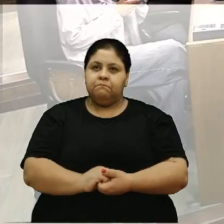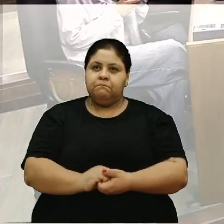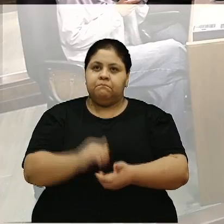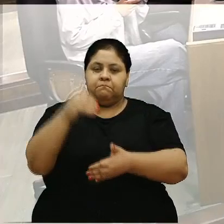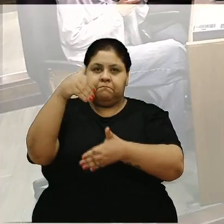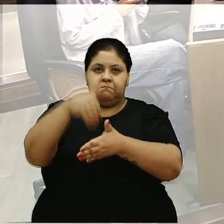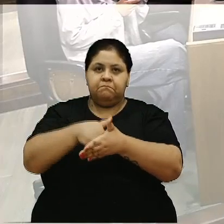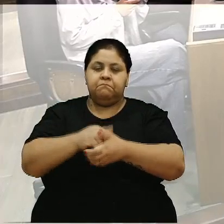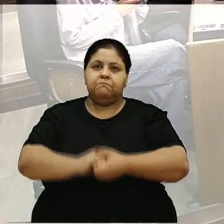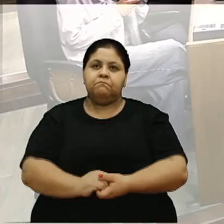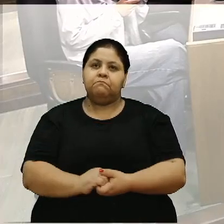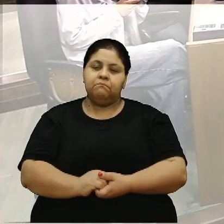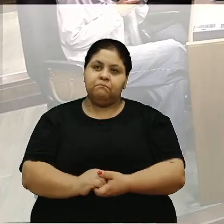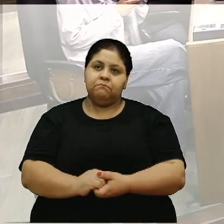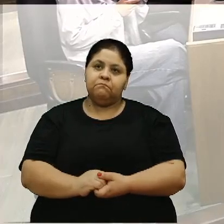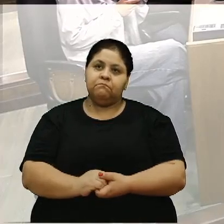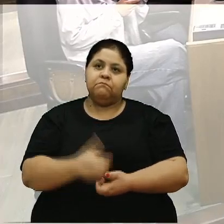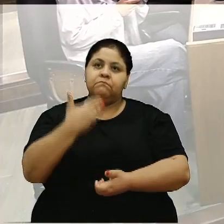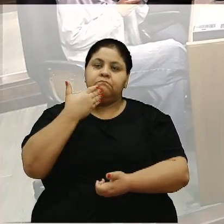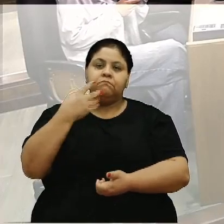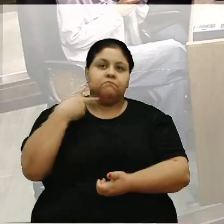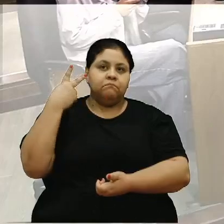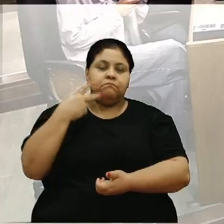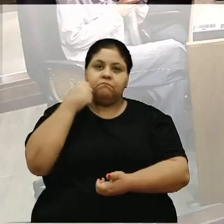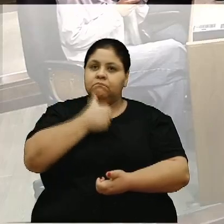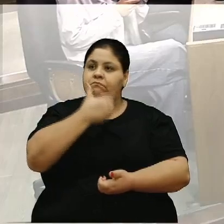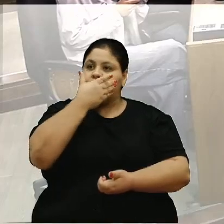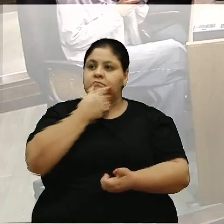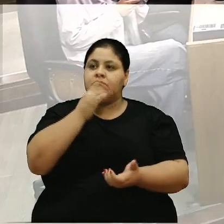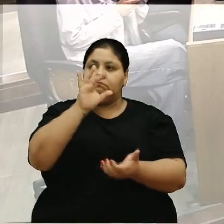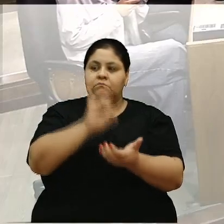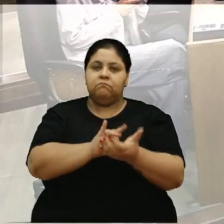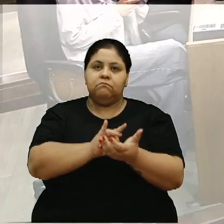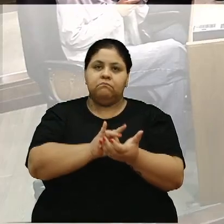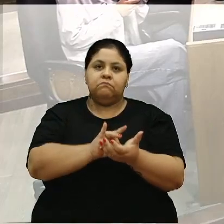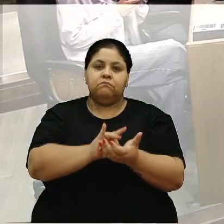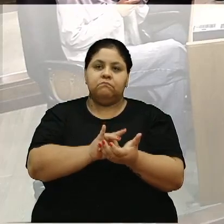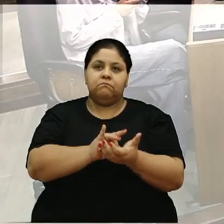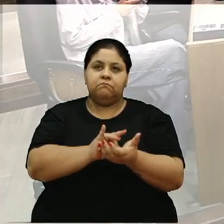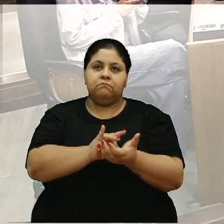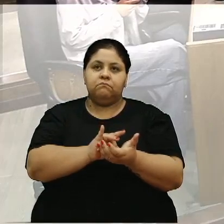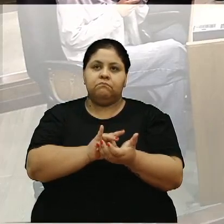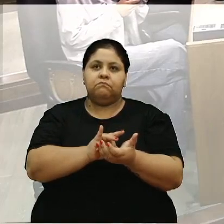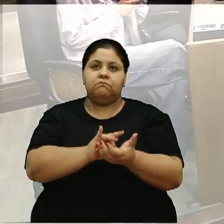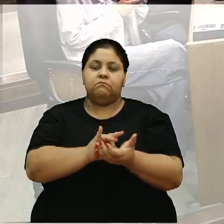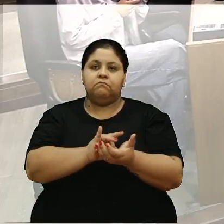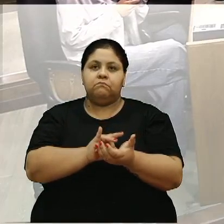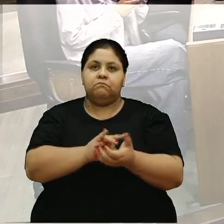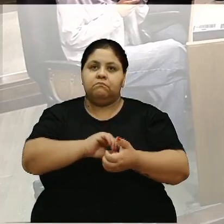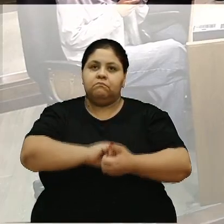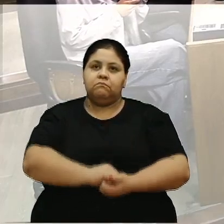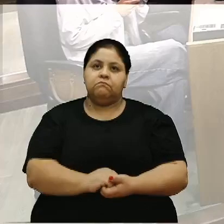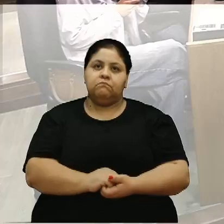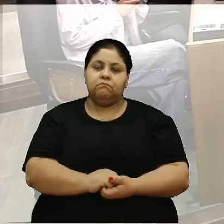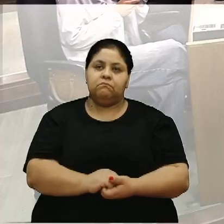em votação. Solicito às vereadoras e vereadores que, a partir de agora, registrem os seus